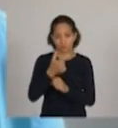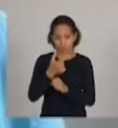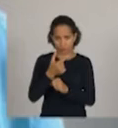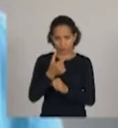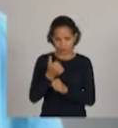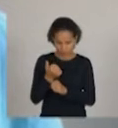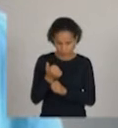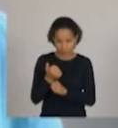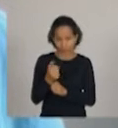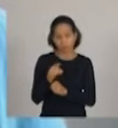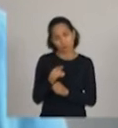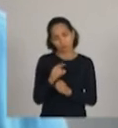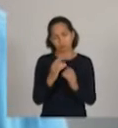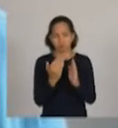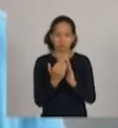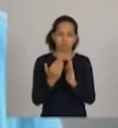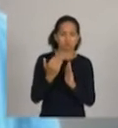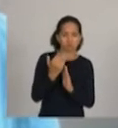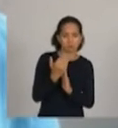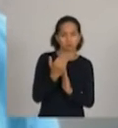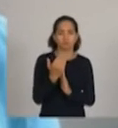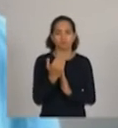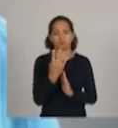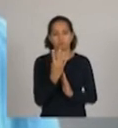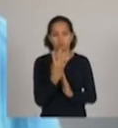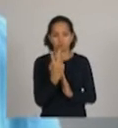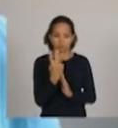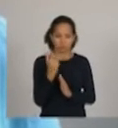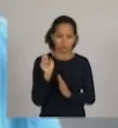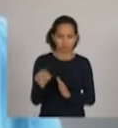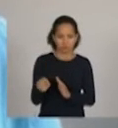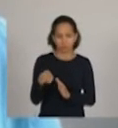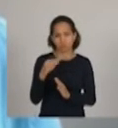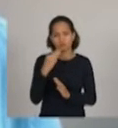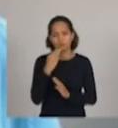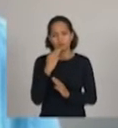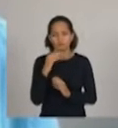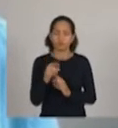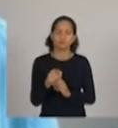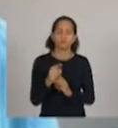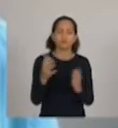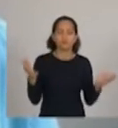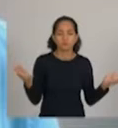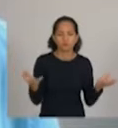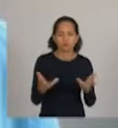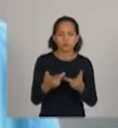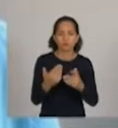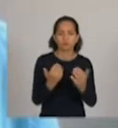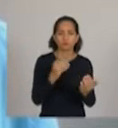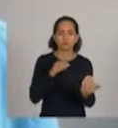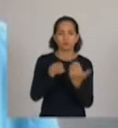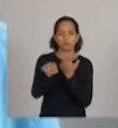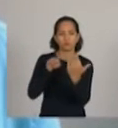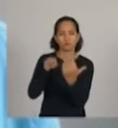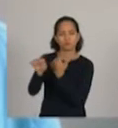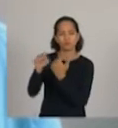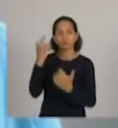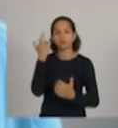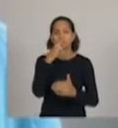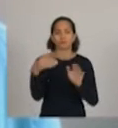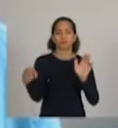superior a 42 milhões. Trata-se de um conjunto de intervenções viárias para a melhoria do trânsito na chegada da capital de